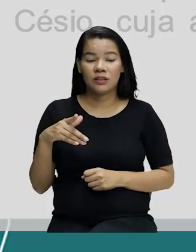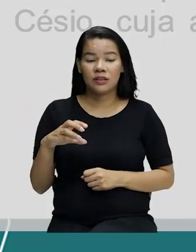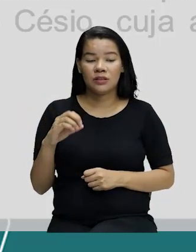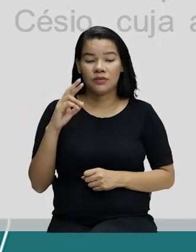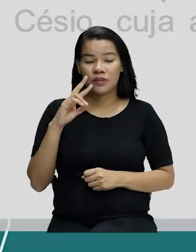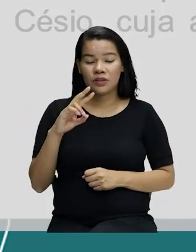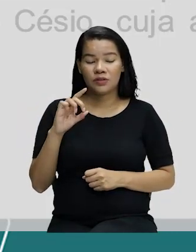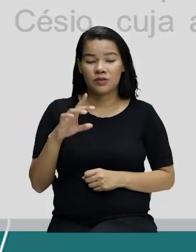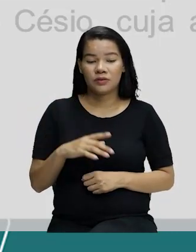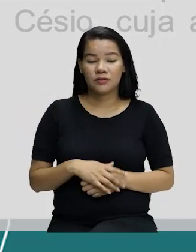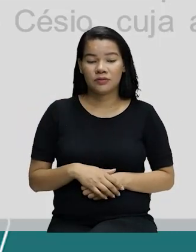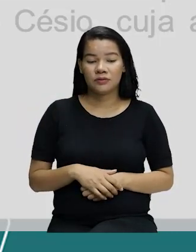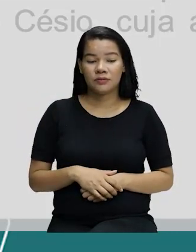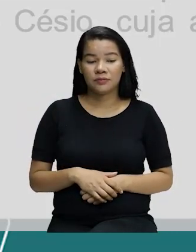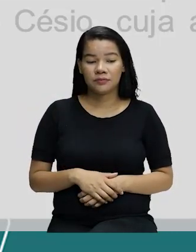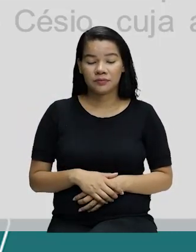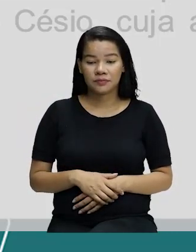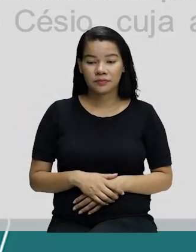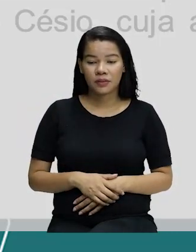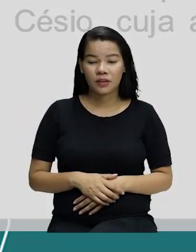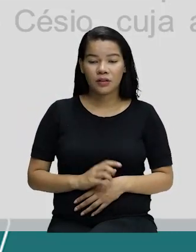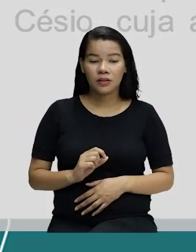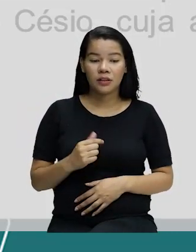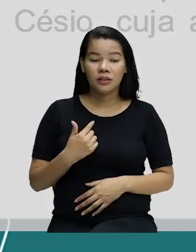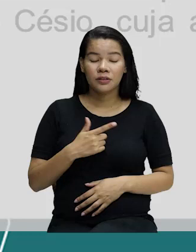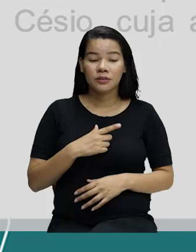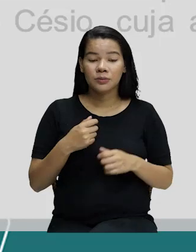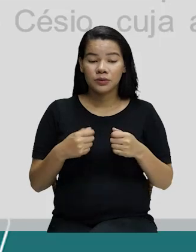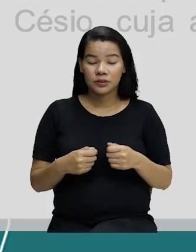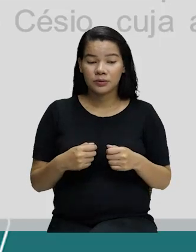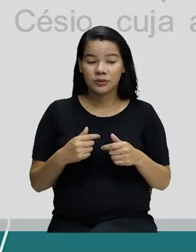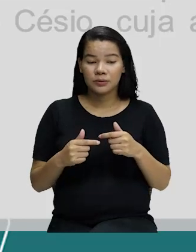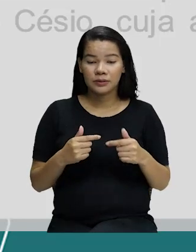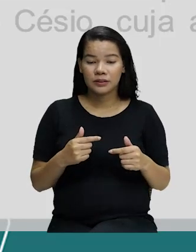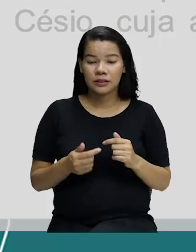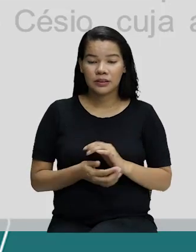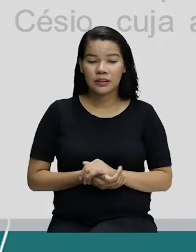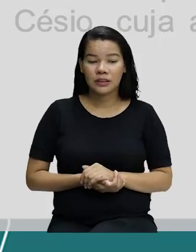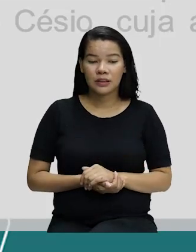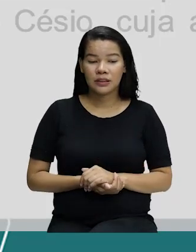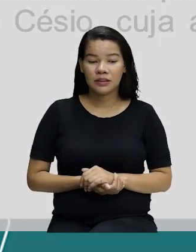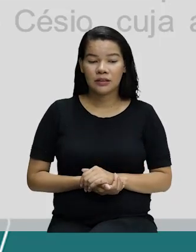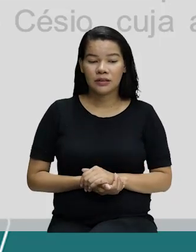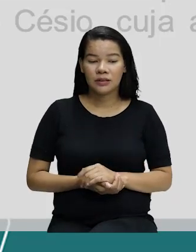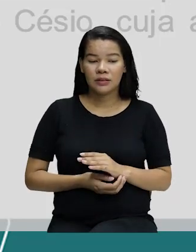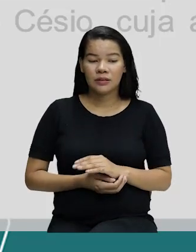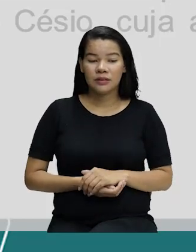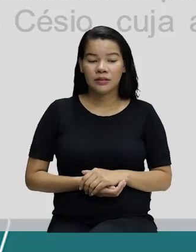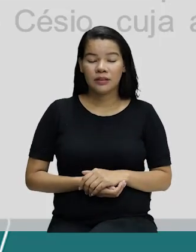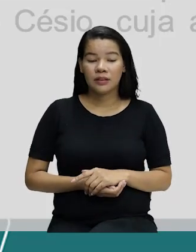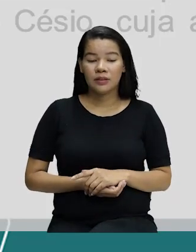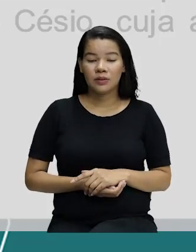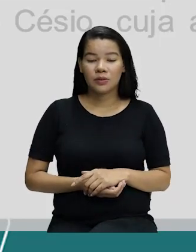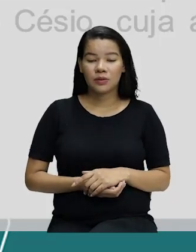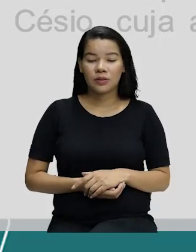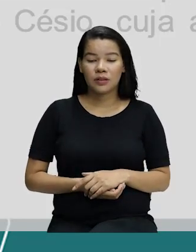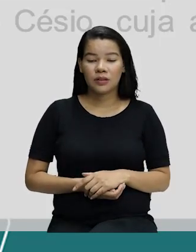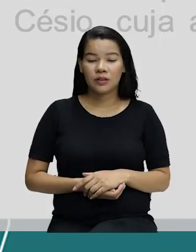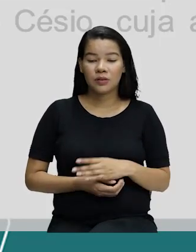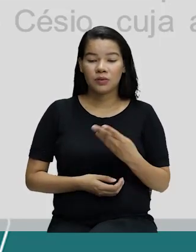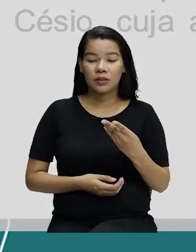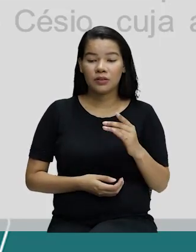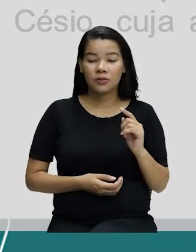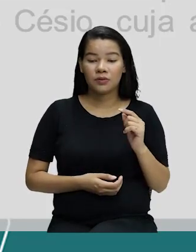só, uma outra grandeza que a gente pode trabalhar é o becquerel. 4 vezes 10 elevado a 18